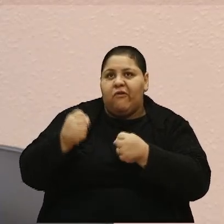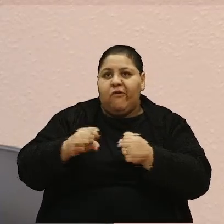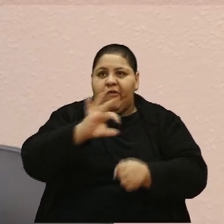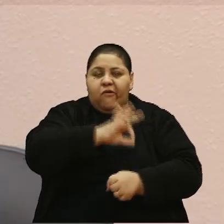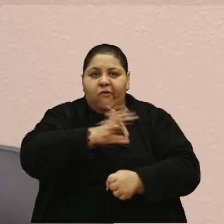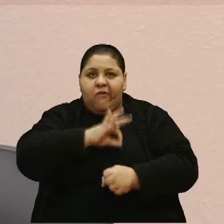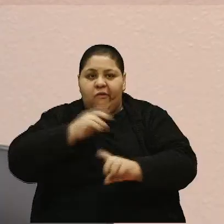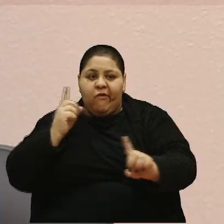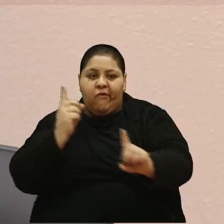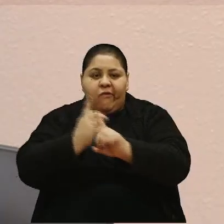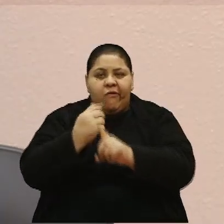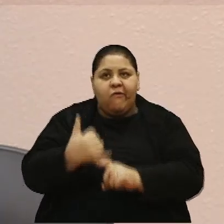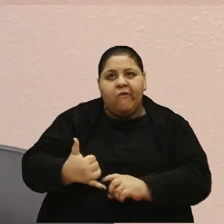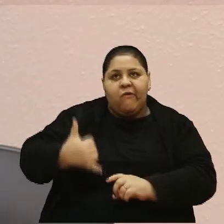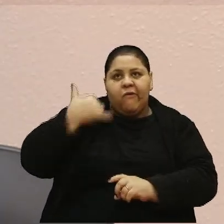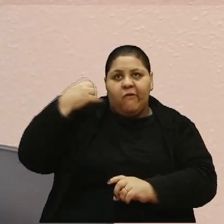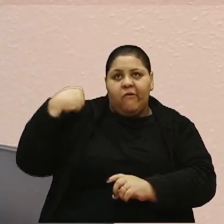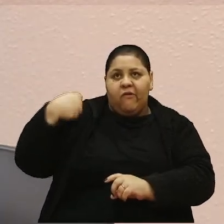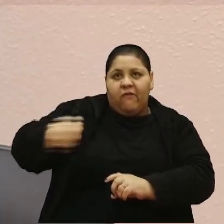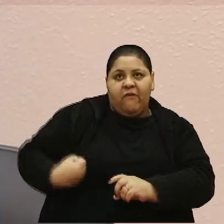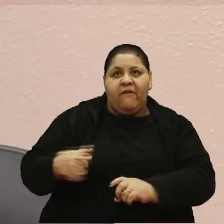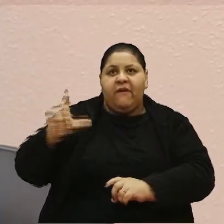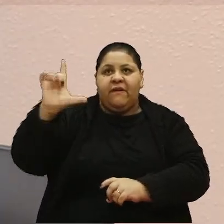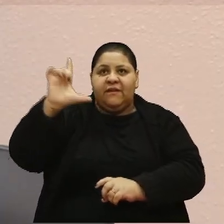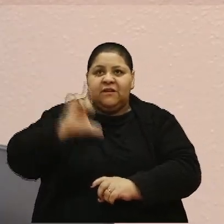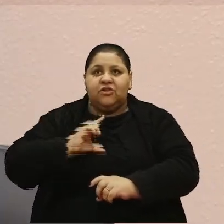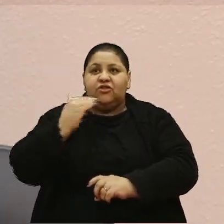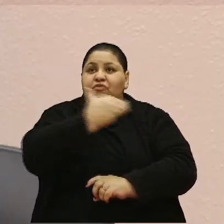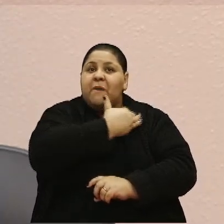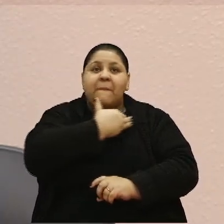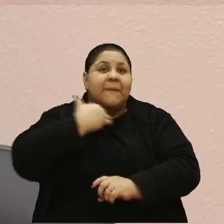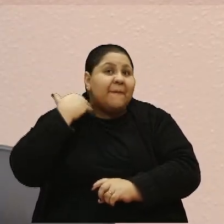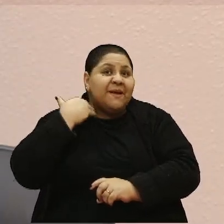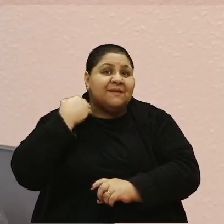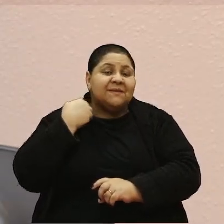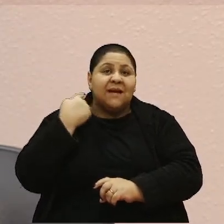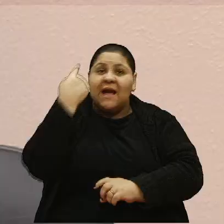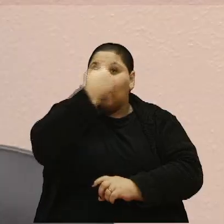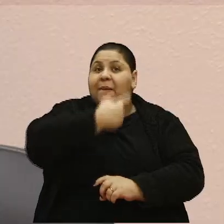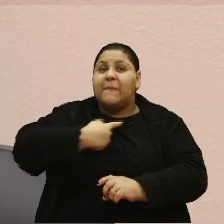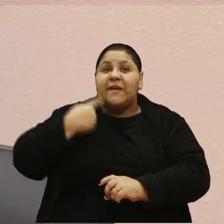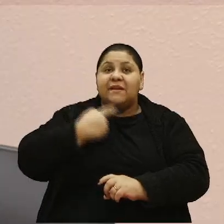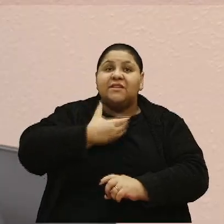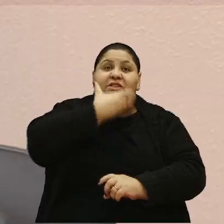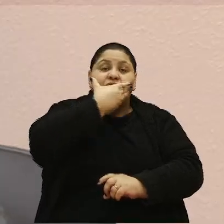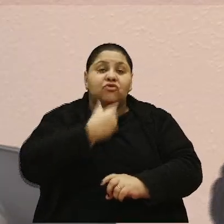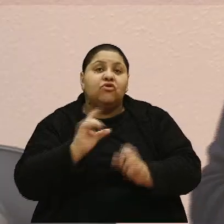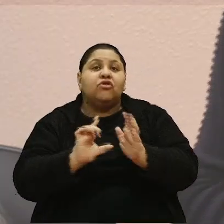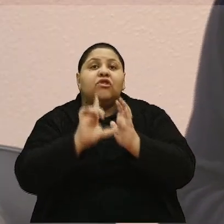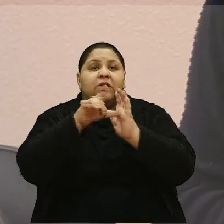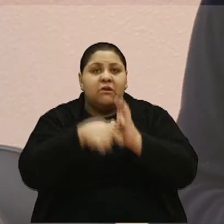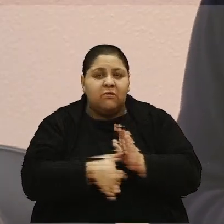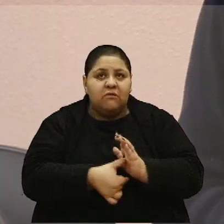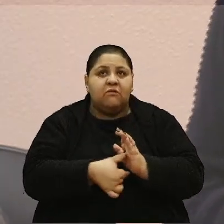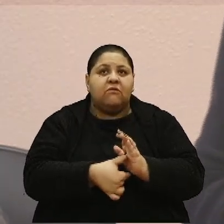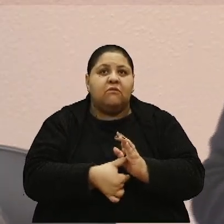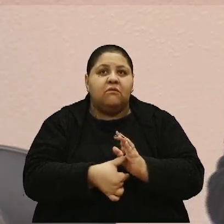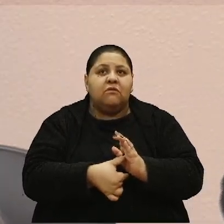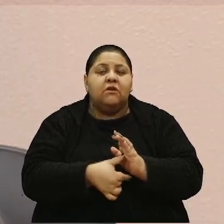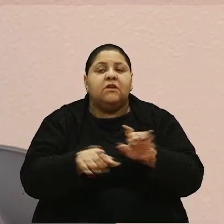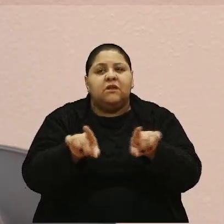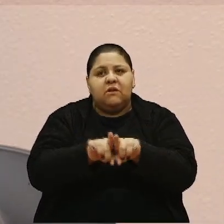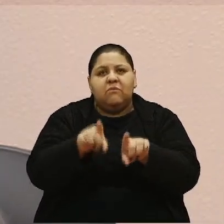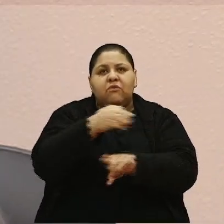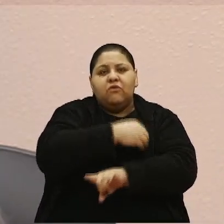telefones celulares, sacolas que continha uma cabeça masculina humana, que posteriormente foi constatado pelo médico